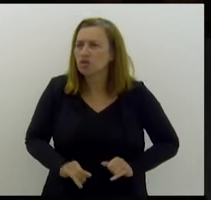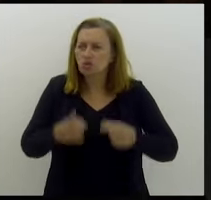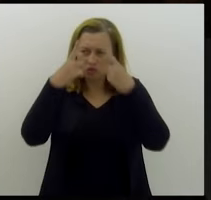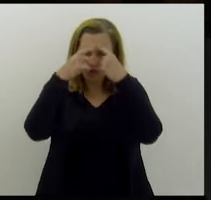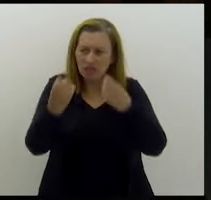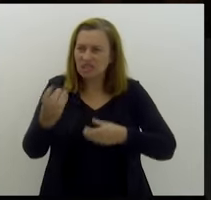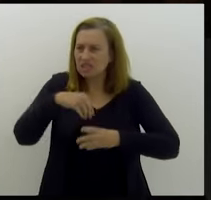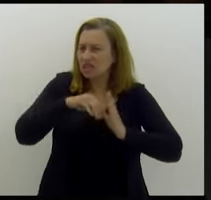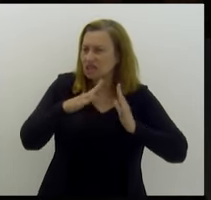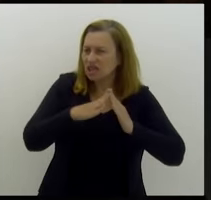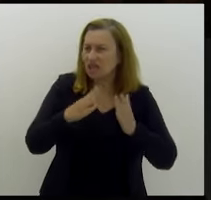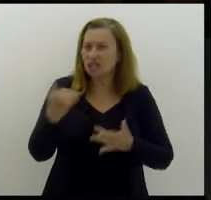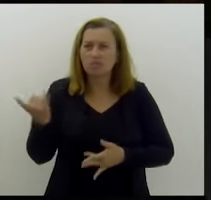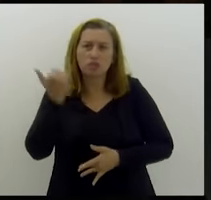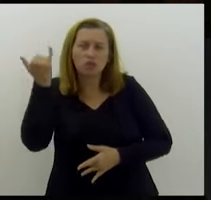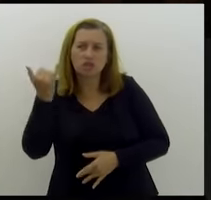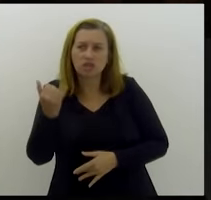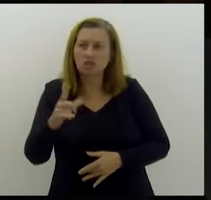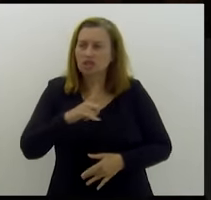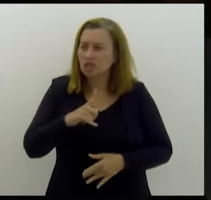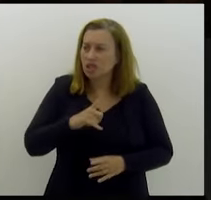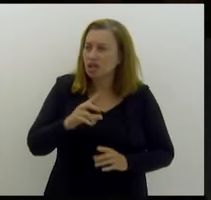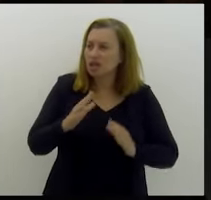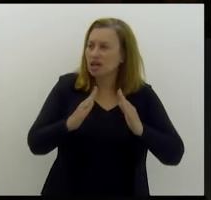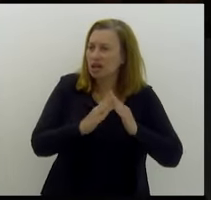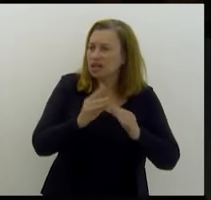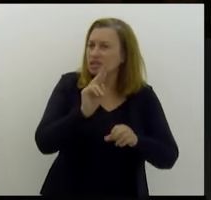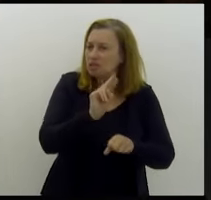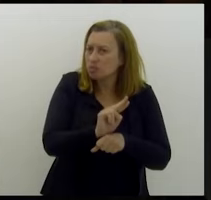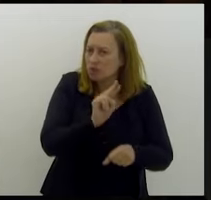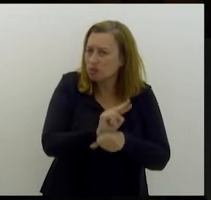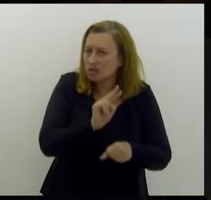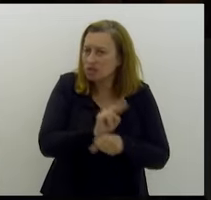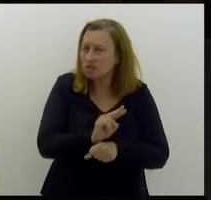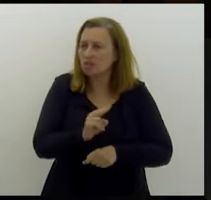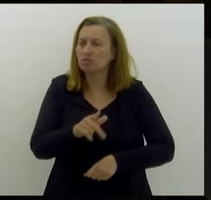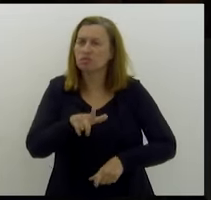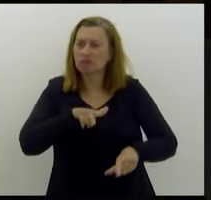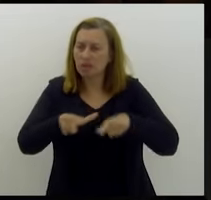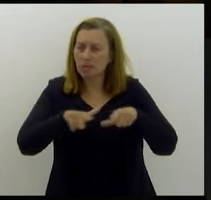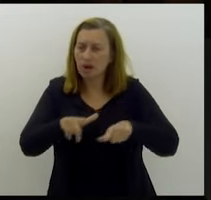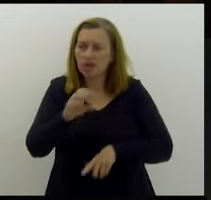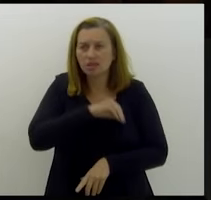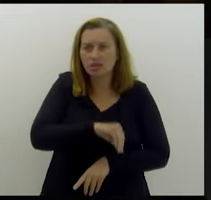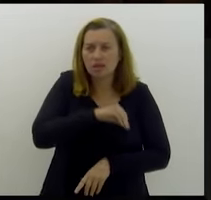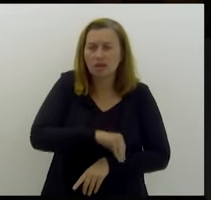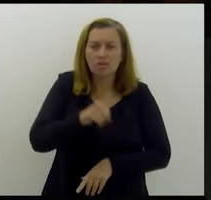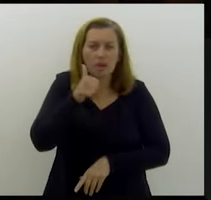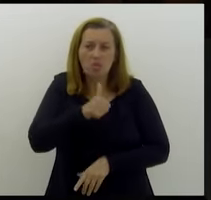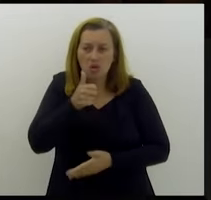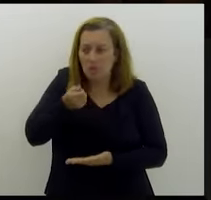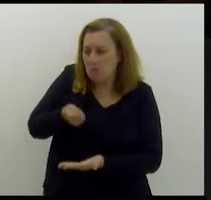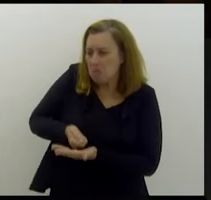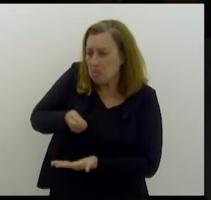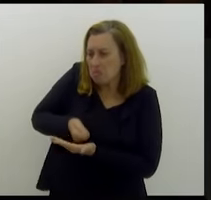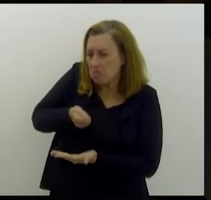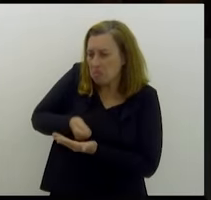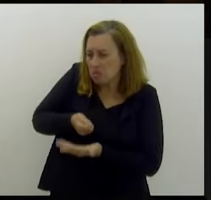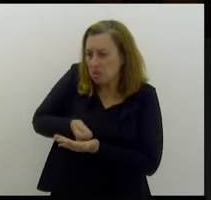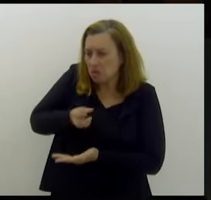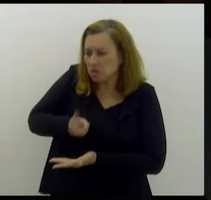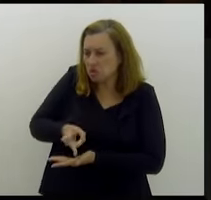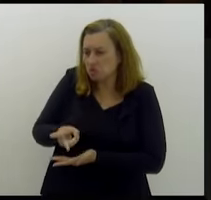doméstica como é importante que a gente tenha abrigos política de geração de emprego e renda para que as mulheres não sejam obrigadas a permanecer na